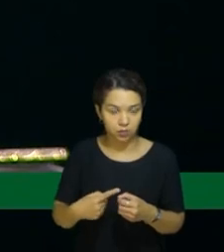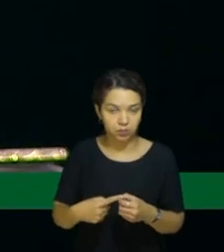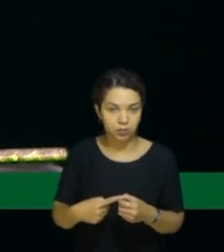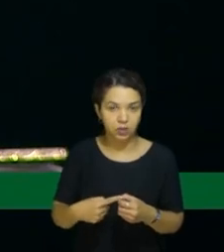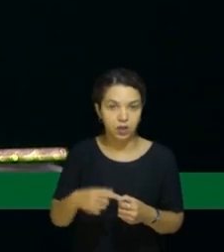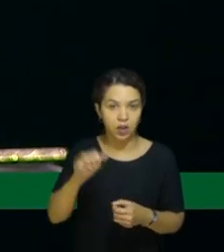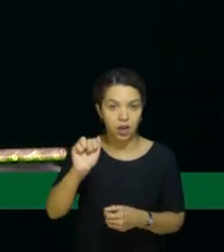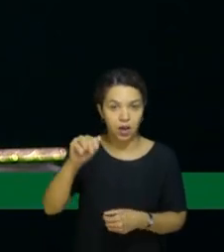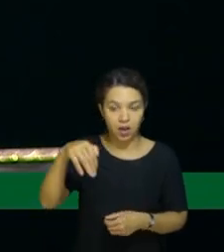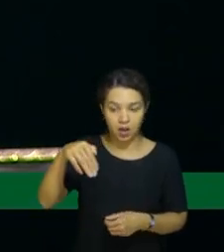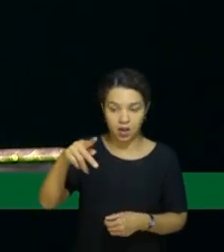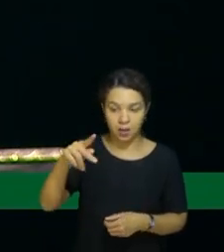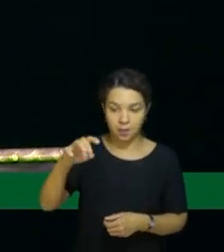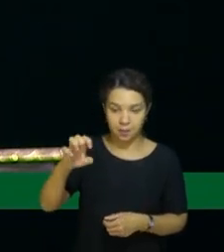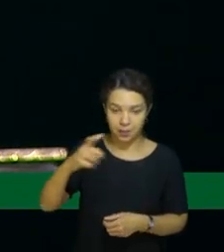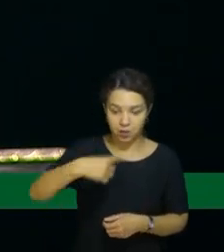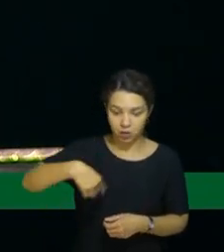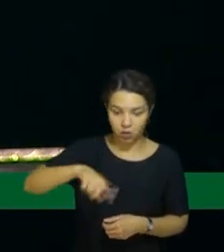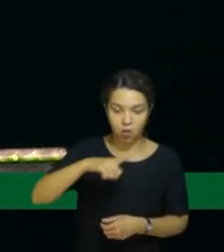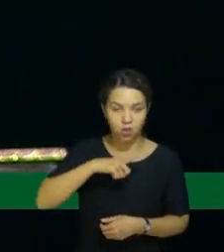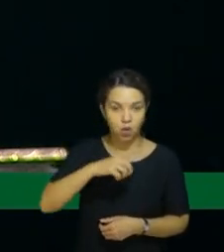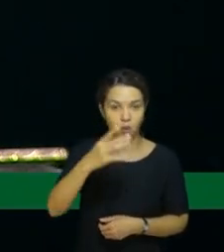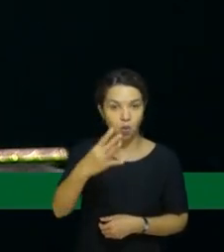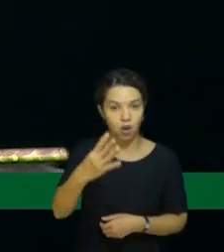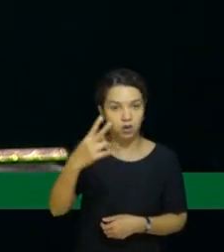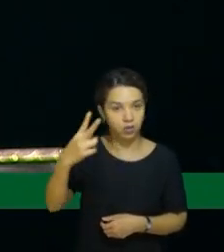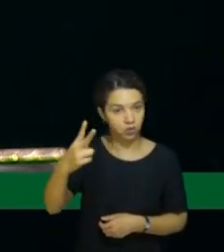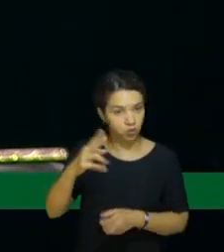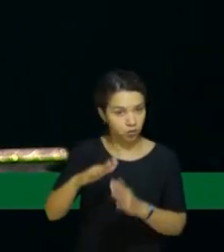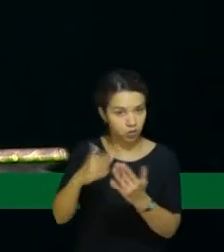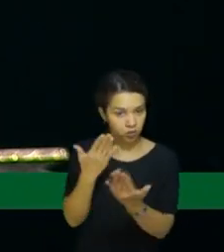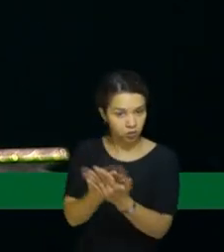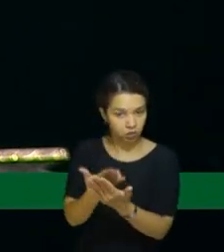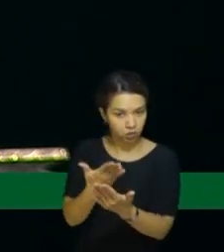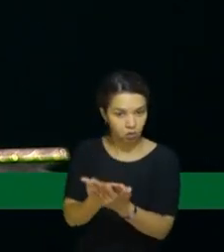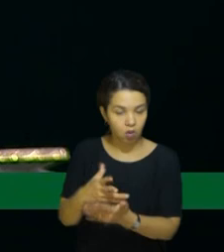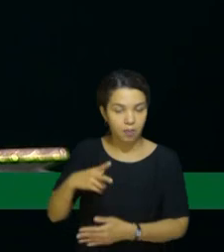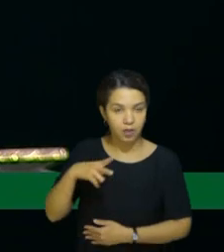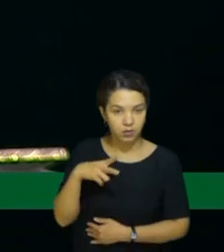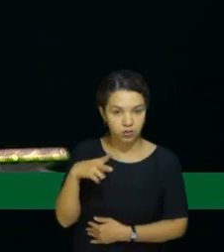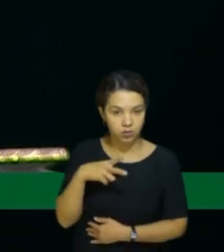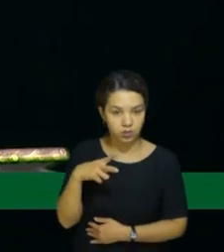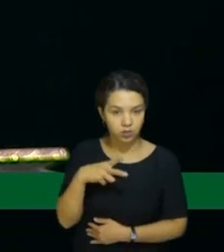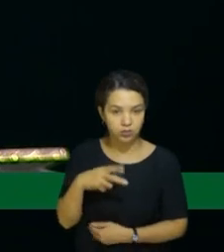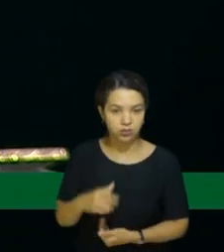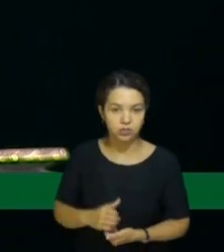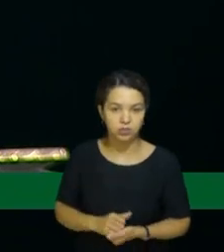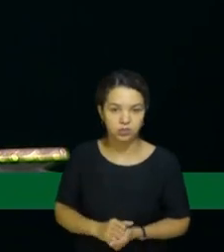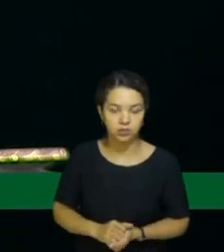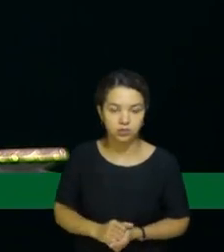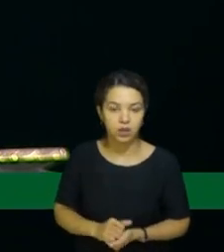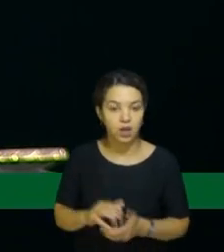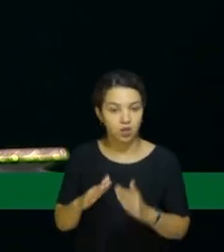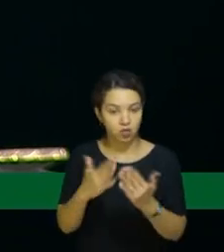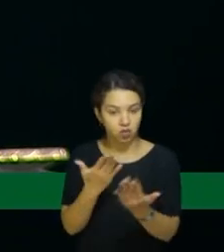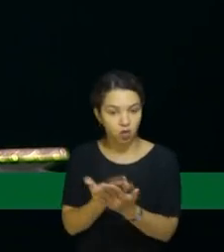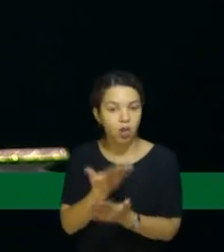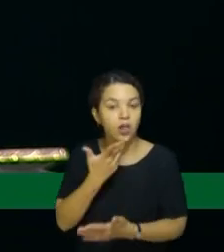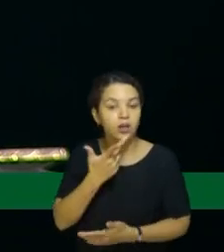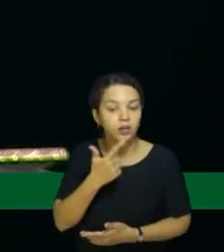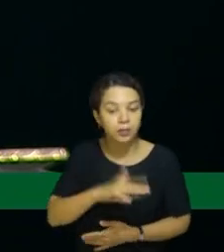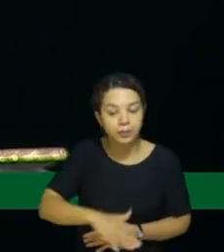Amp nós temos 42 escolas particulares escolas infantis